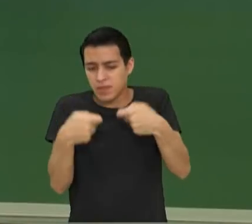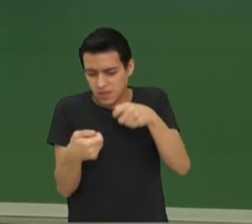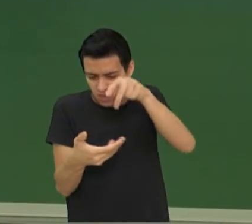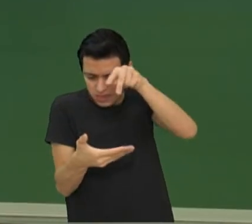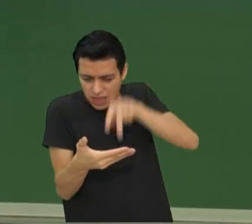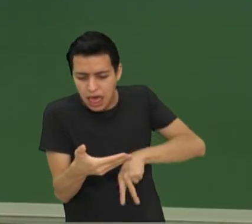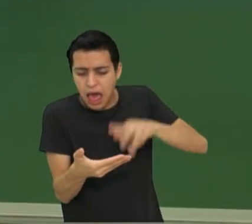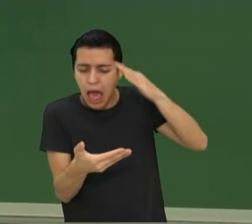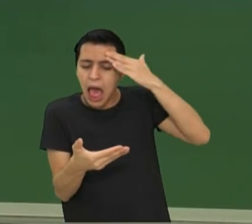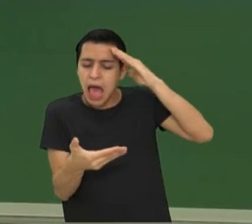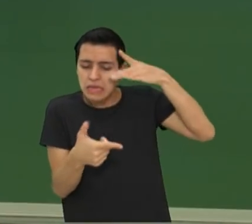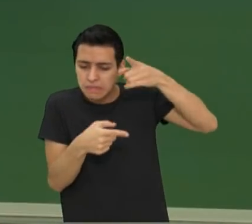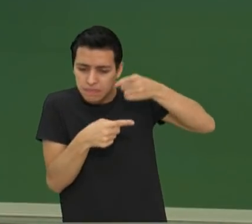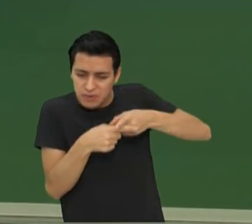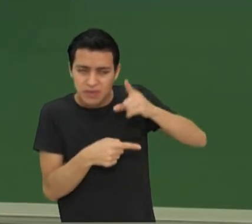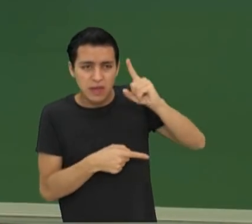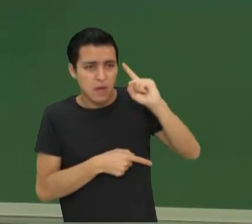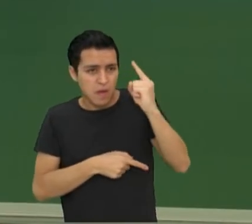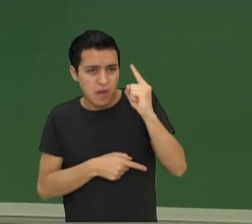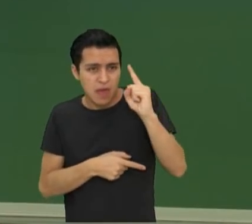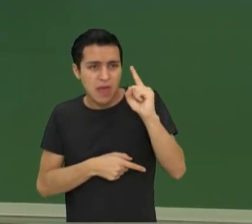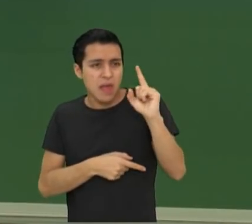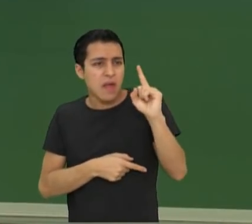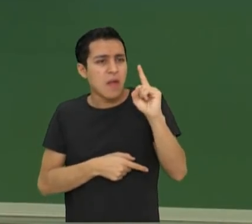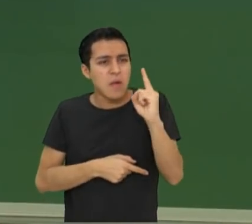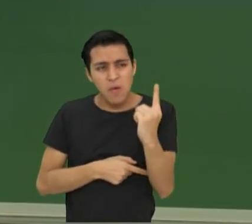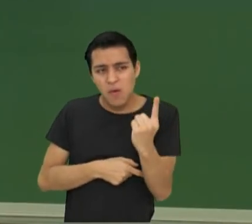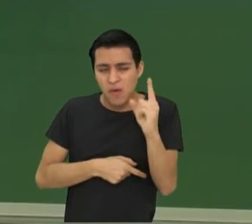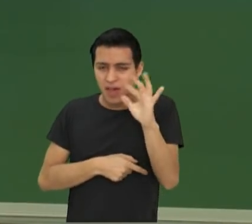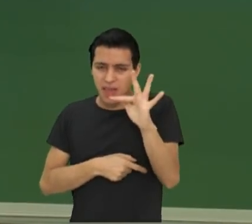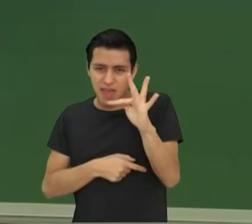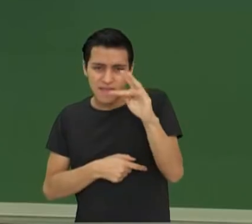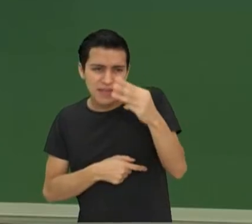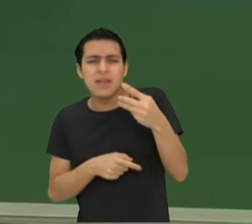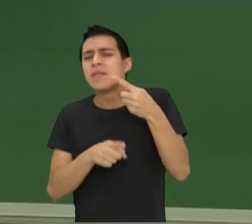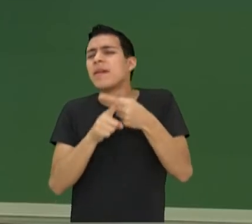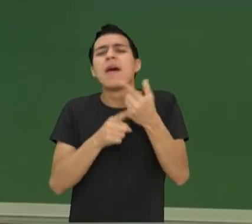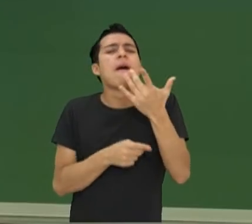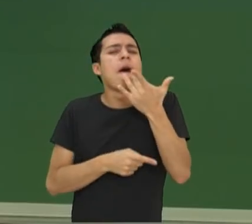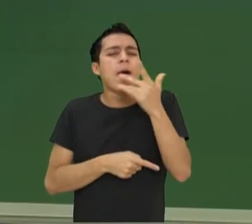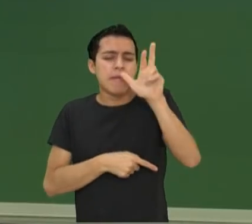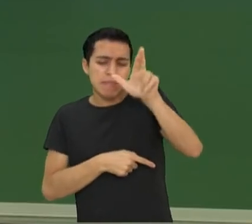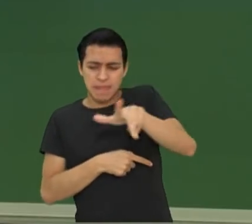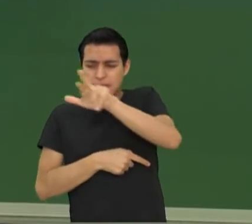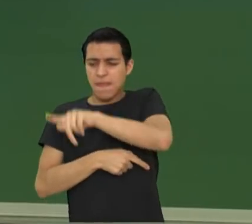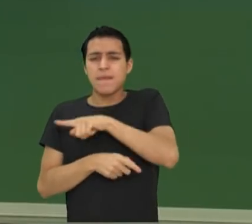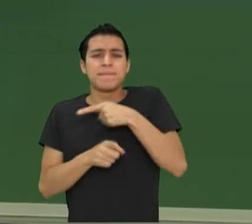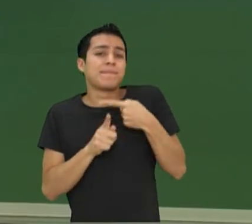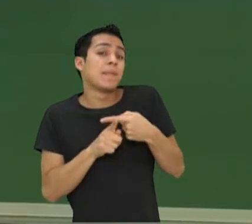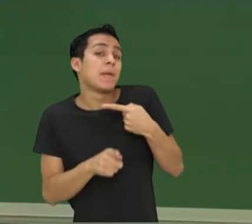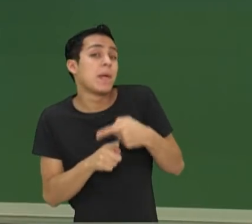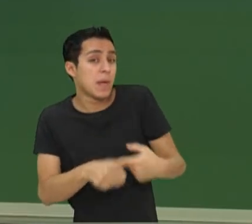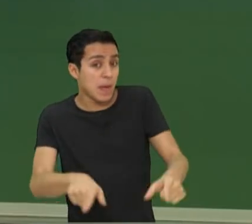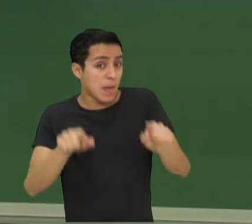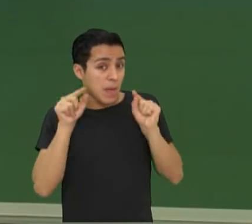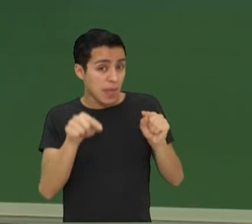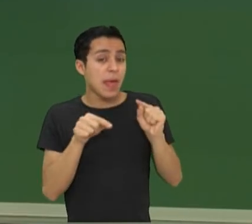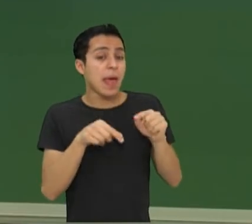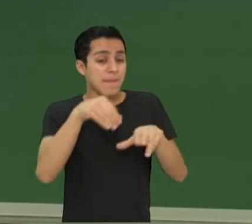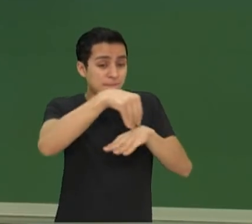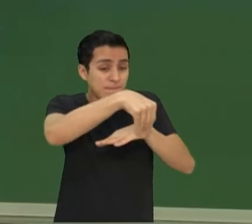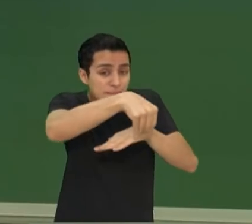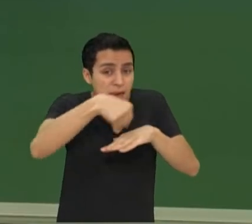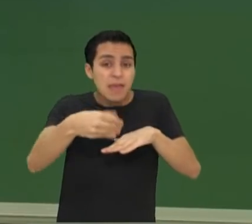olha para ele, por que é um F3, eu acabei de falar, por que ele está em cor diferente. Ó. Se está em cor diferente é porque são peças de cores